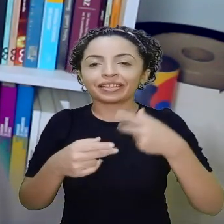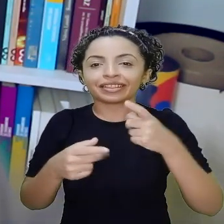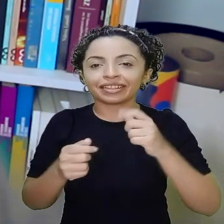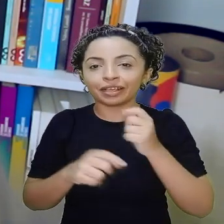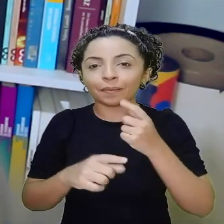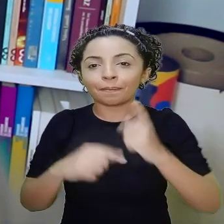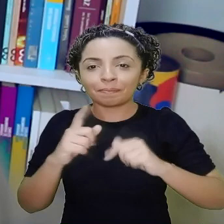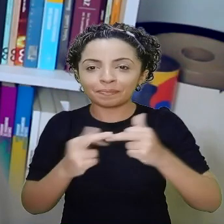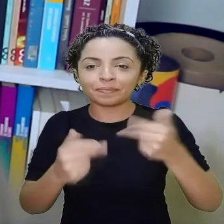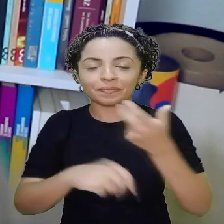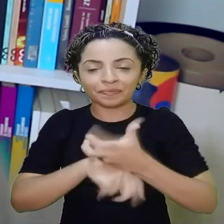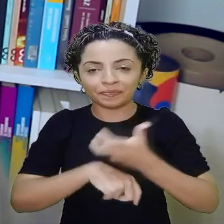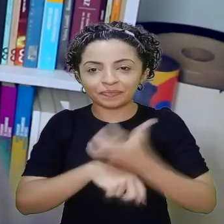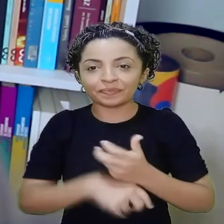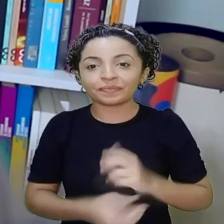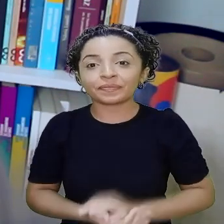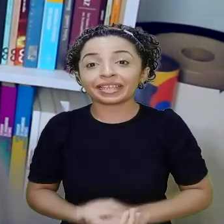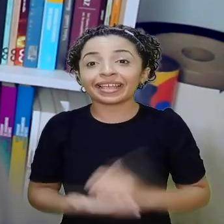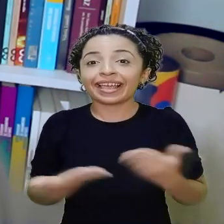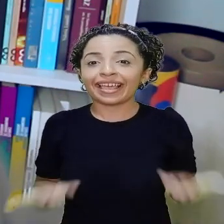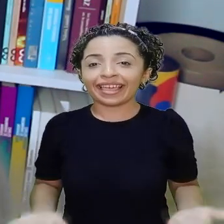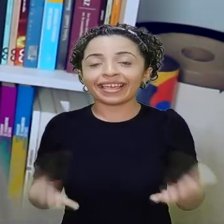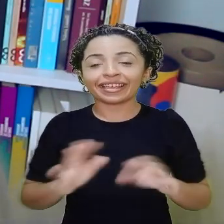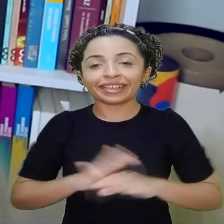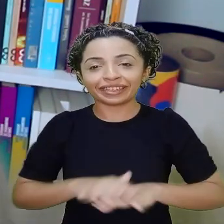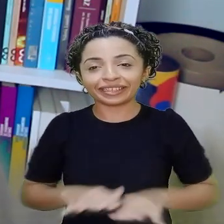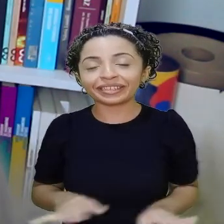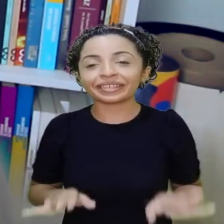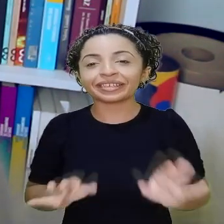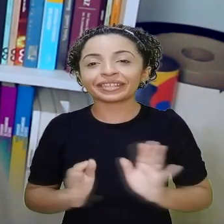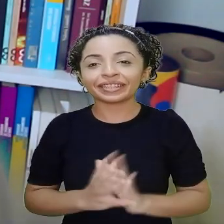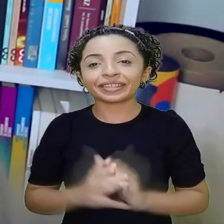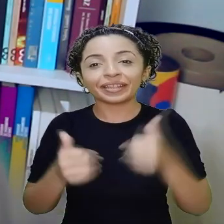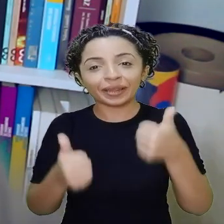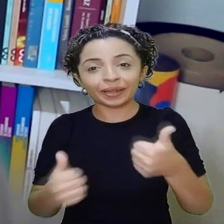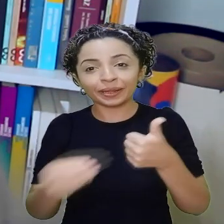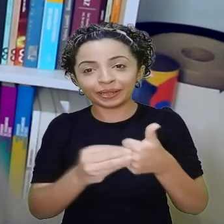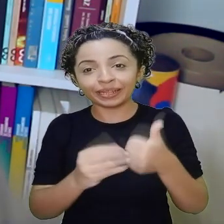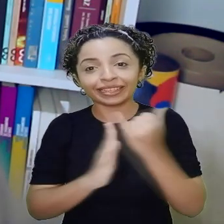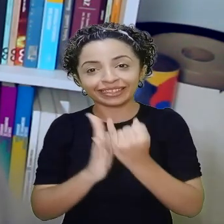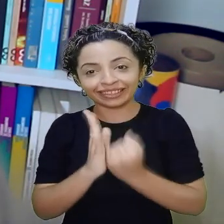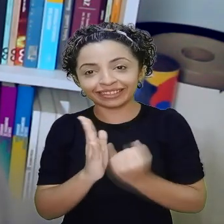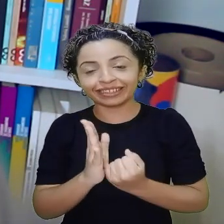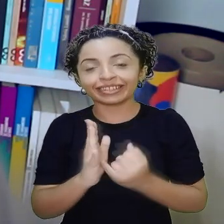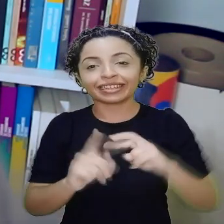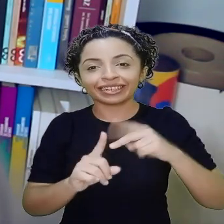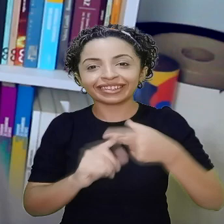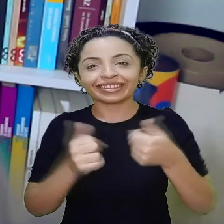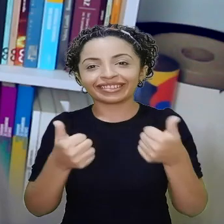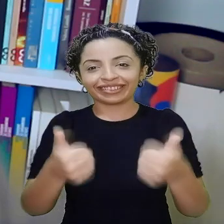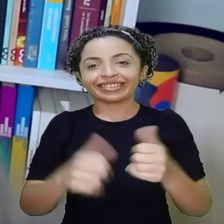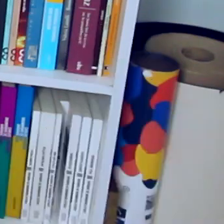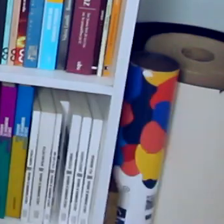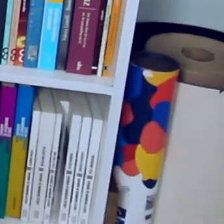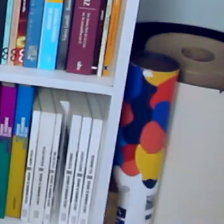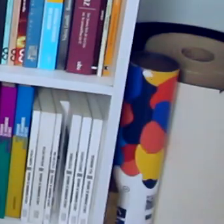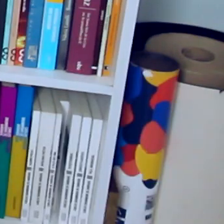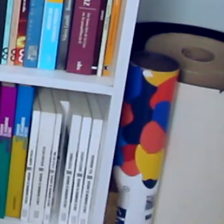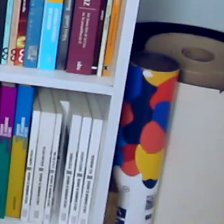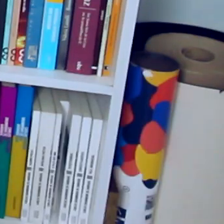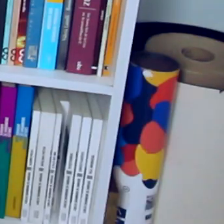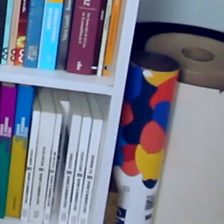Seleção, que tem ajudado a cobrir os custos desses investimentos, desses conteúdos que a gente vem fazendo. Então é